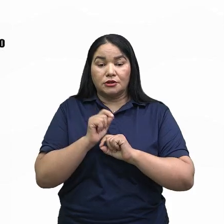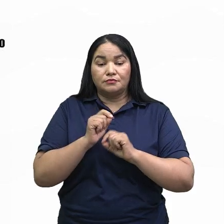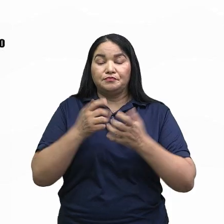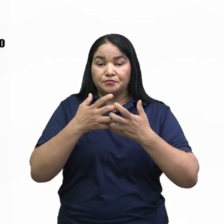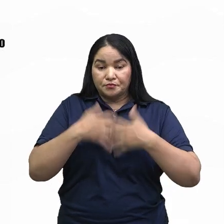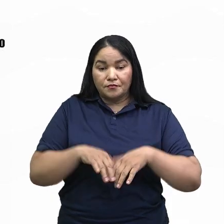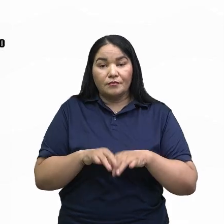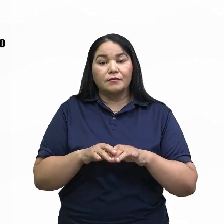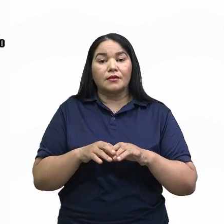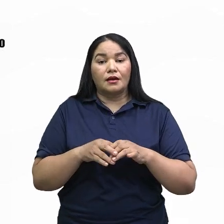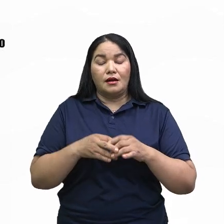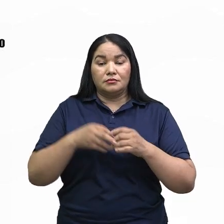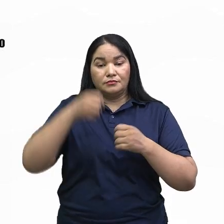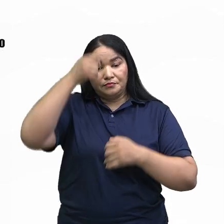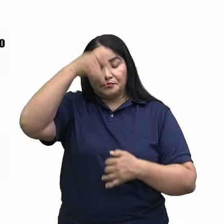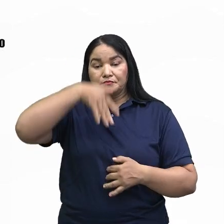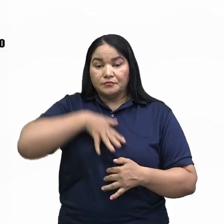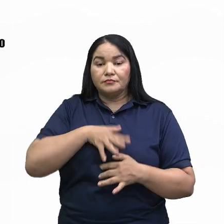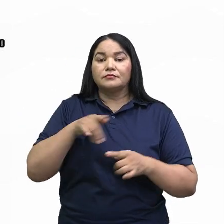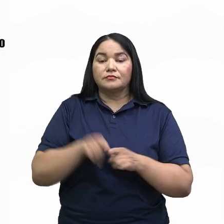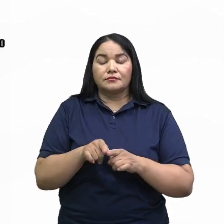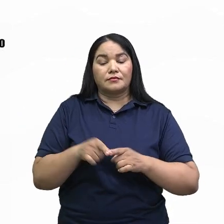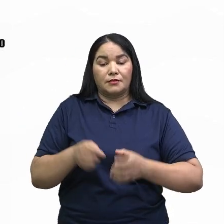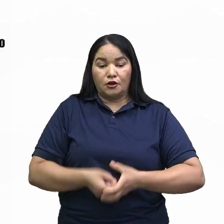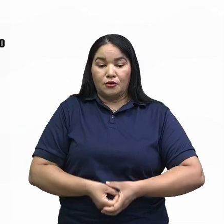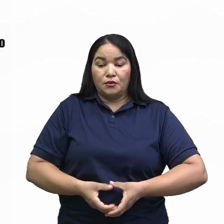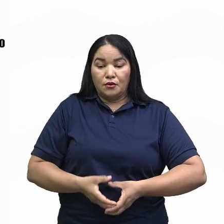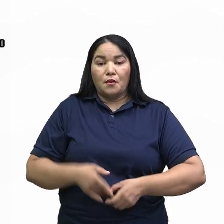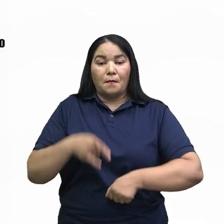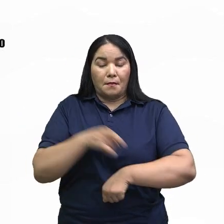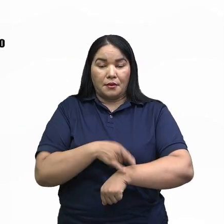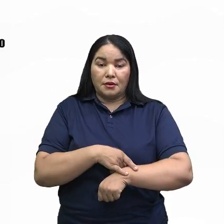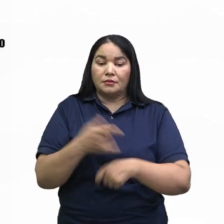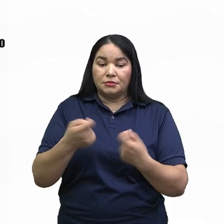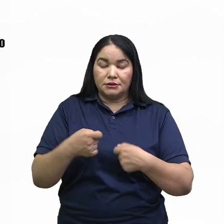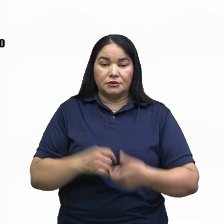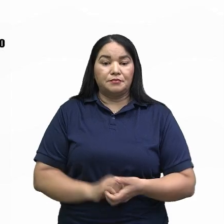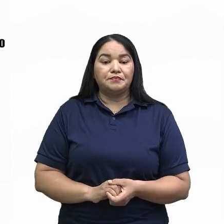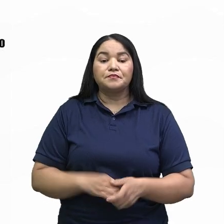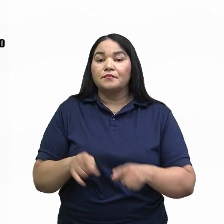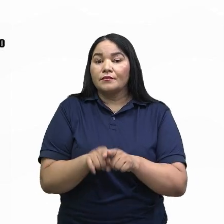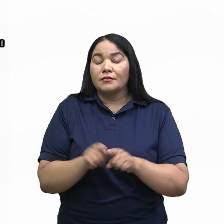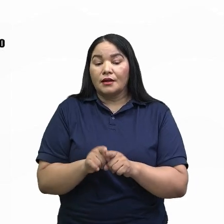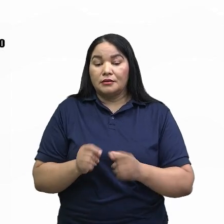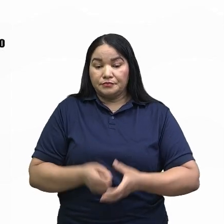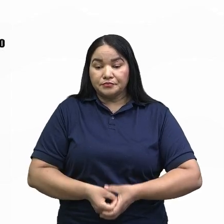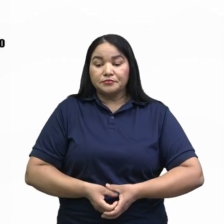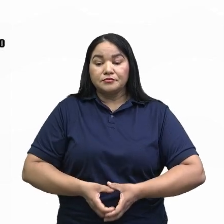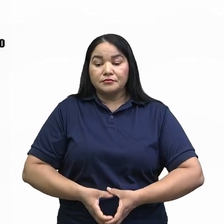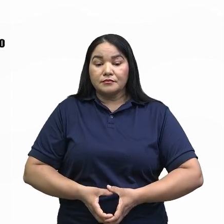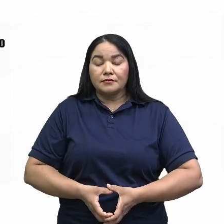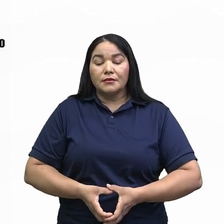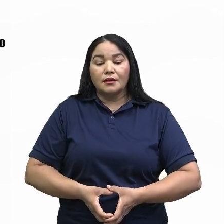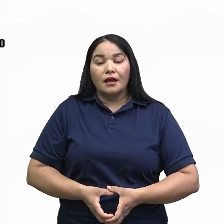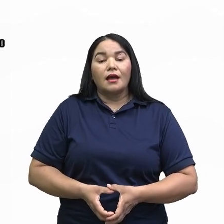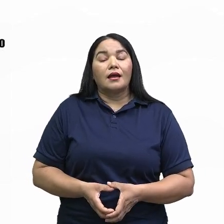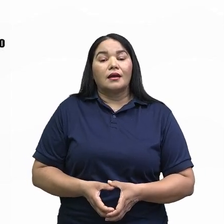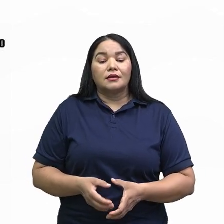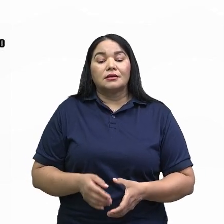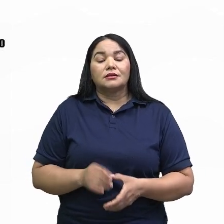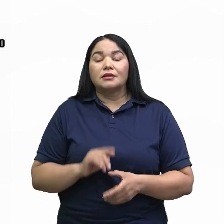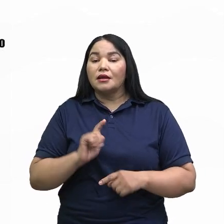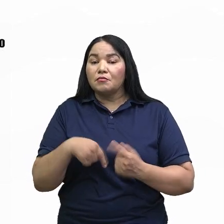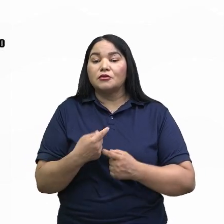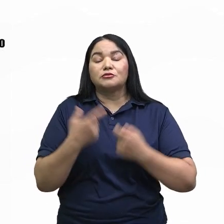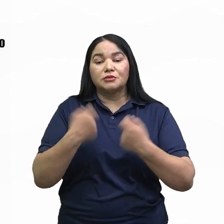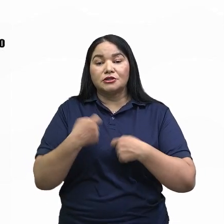bexiga está cheia, que a gente precisa eliminar essa urina, tá certo? E aí, depois da bexiga, né, a bexiga encheu, quero fazer xixi, eu